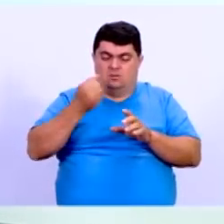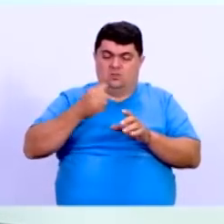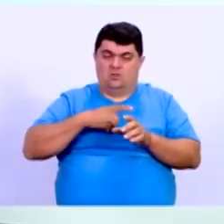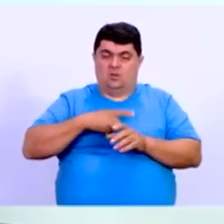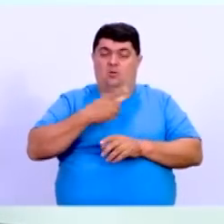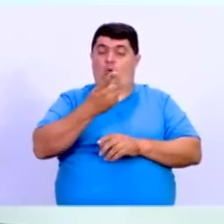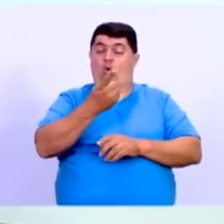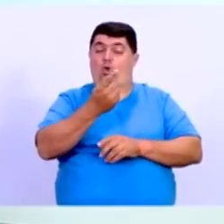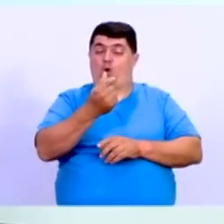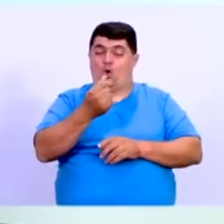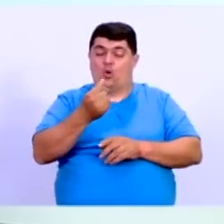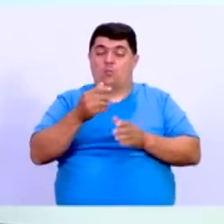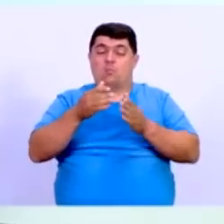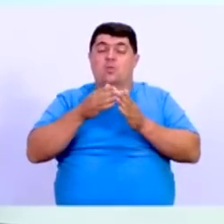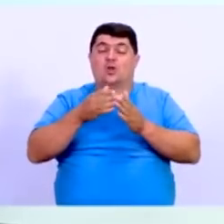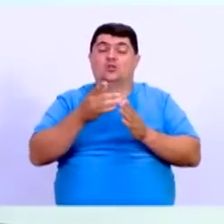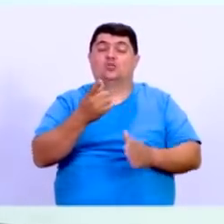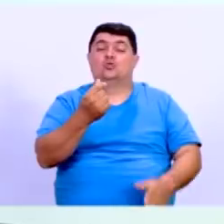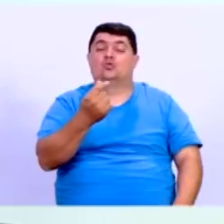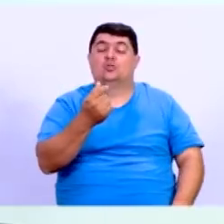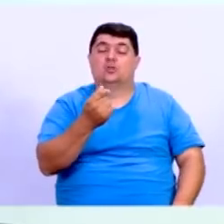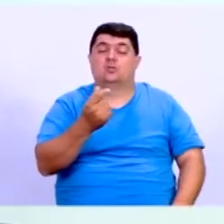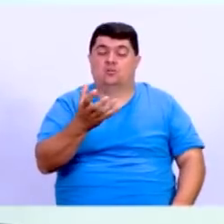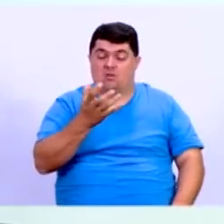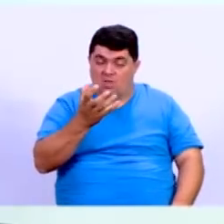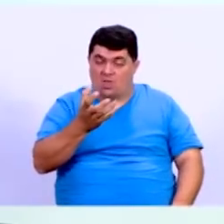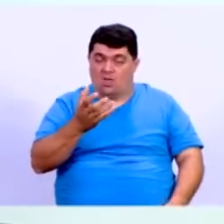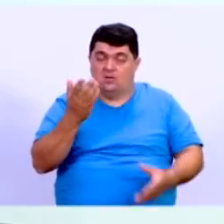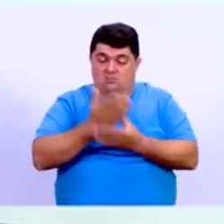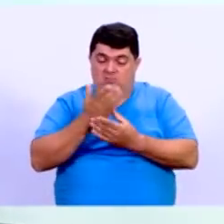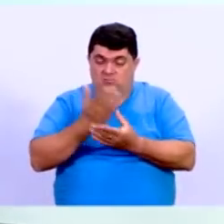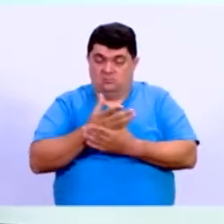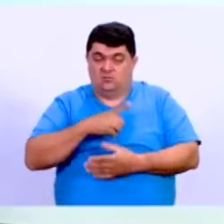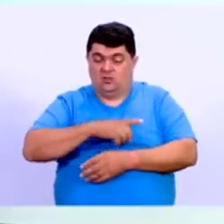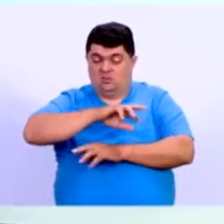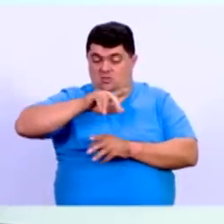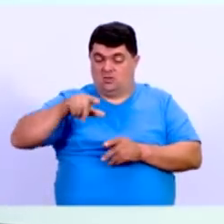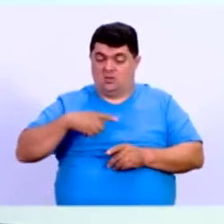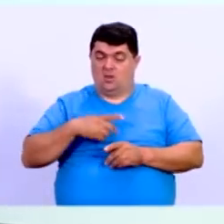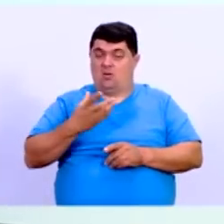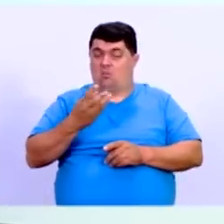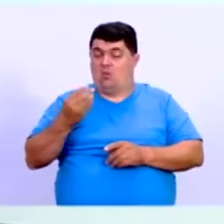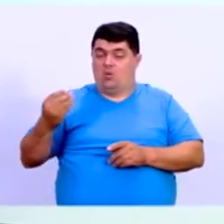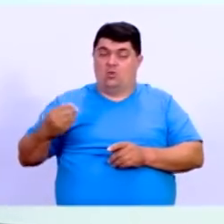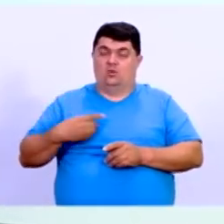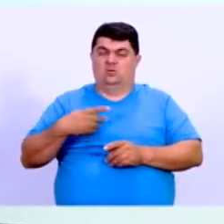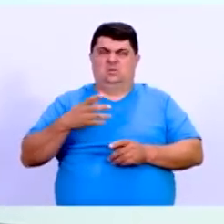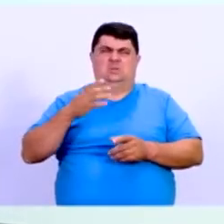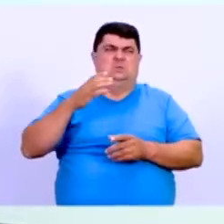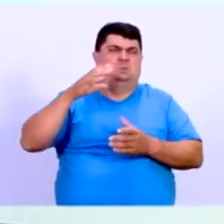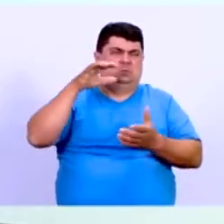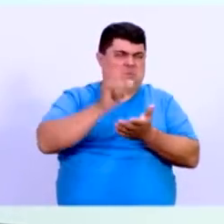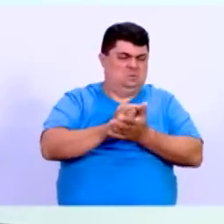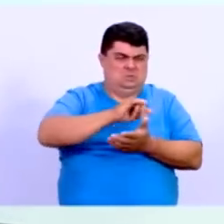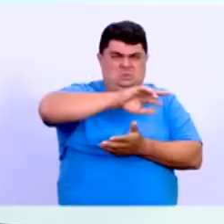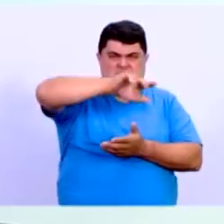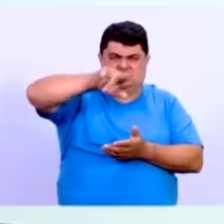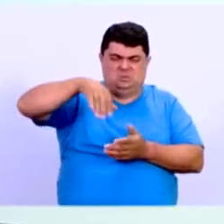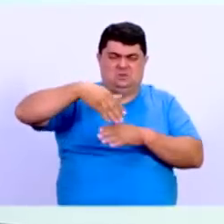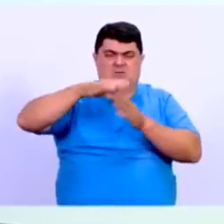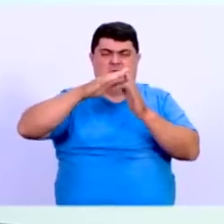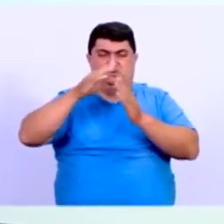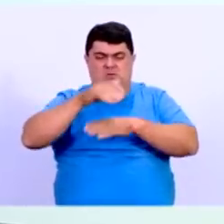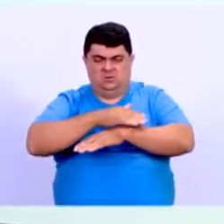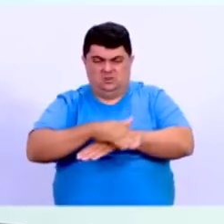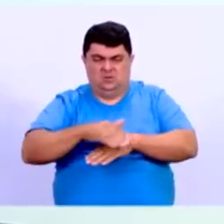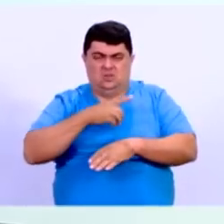cobram para liberar o acesso de novo a esse banco de dados. E a empresa tinha ali, por exemplo, cadastro de cliente, endereço,